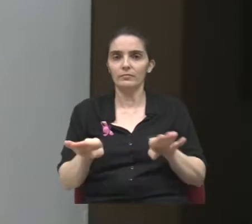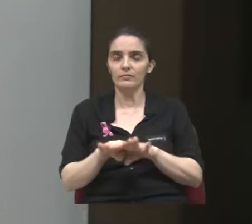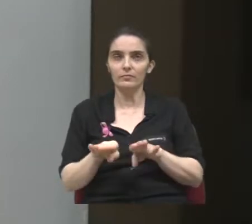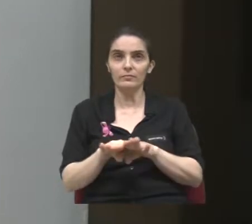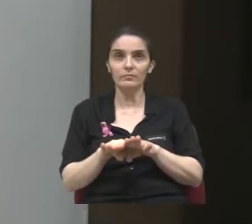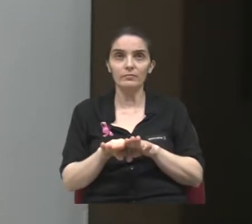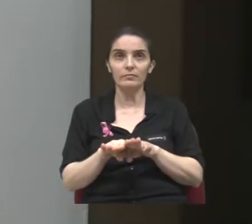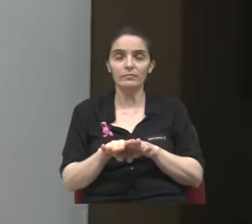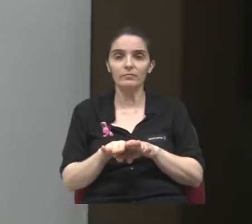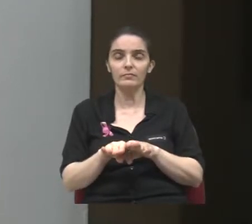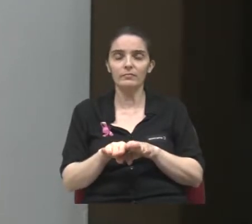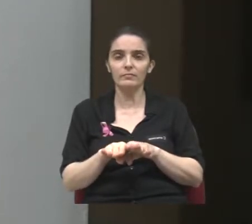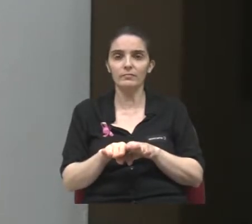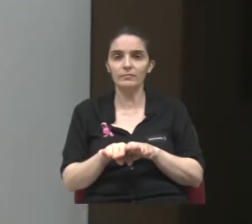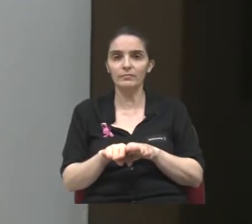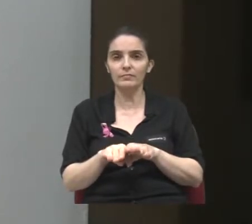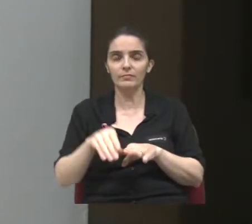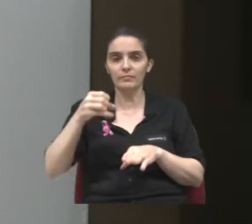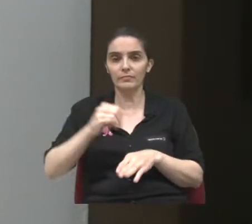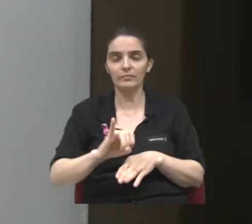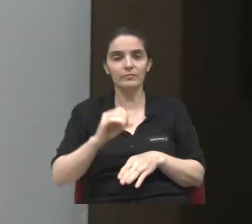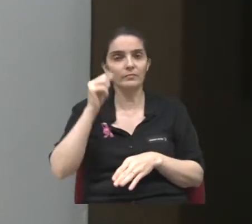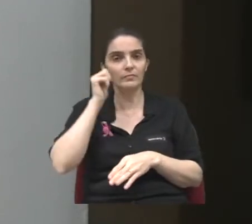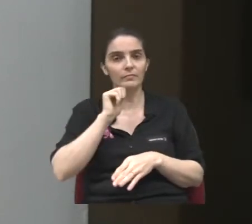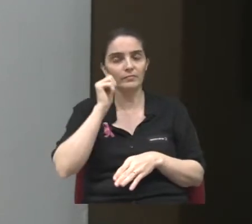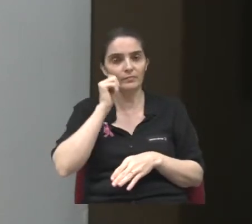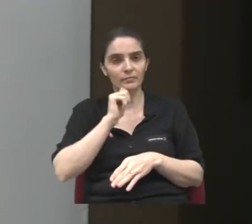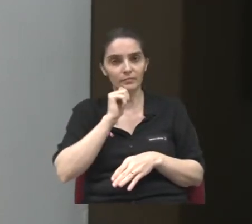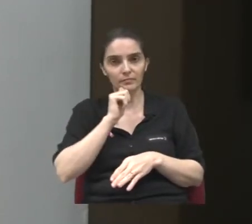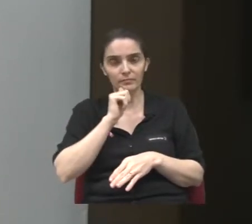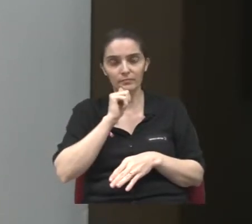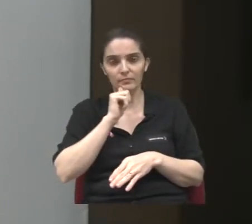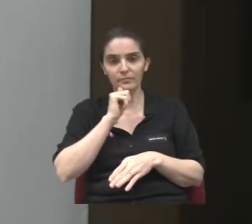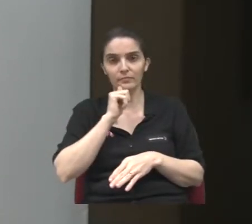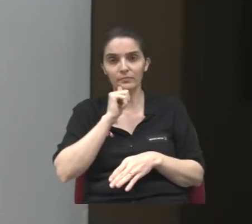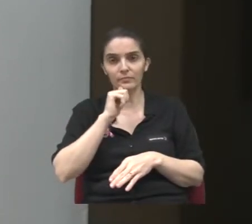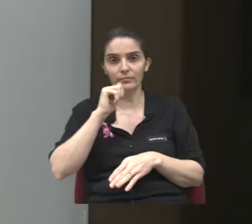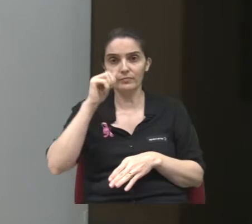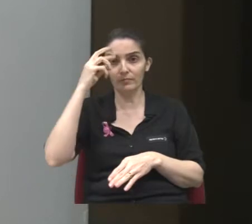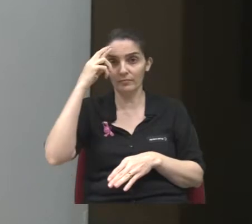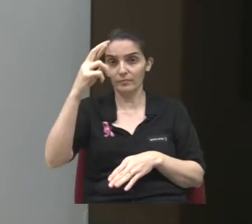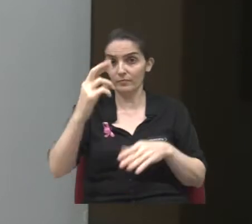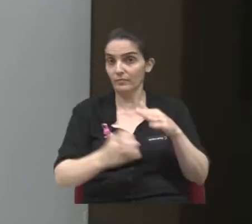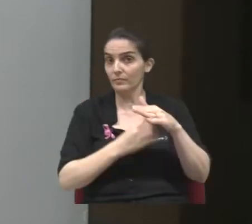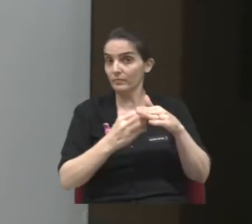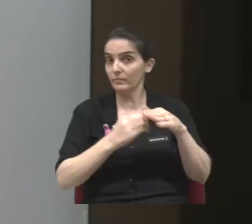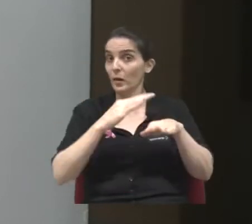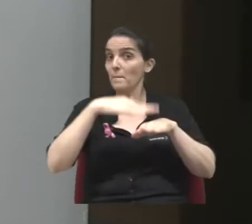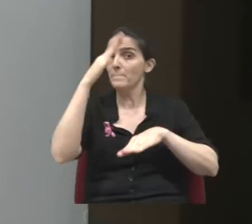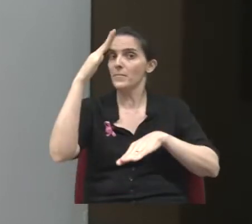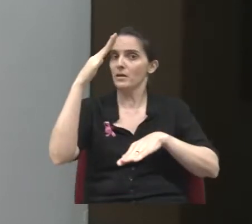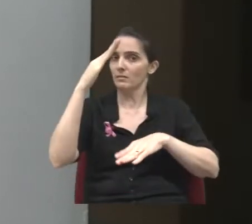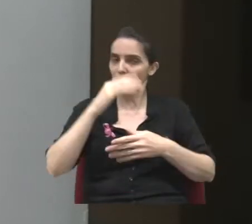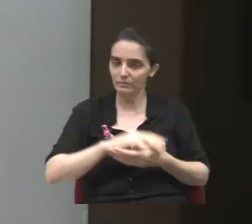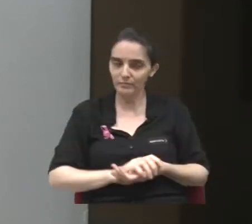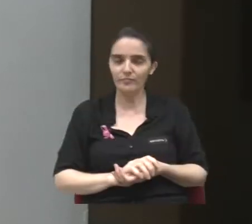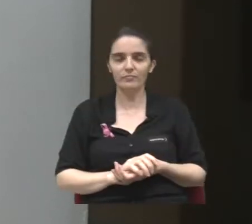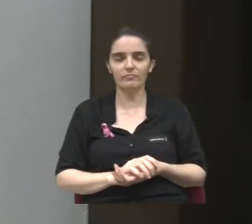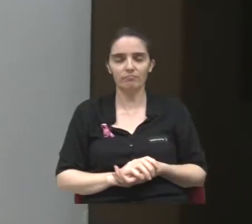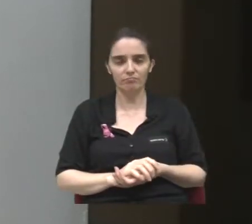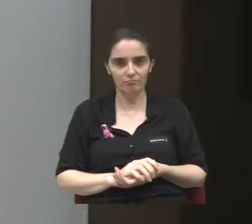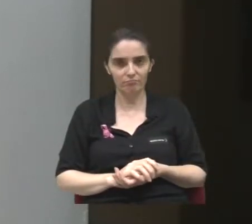que a mulher vem empreendendo muito mais em nosso município, e isto é um sinal